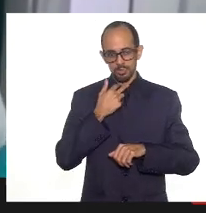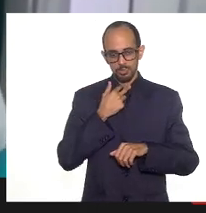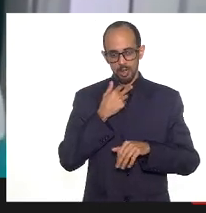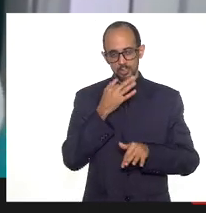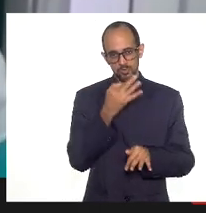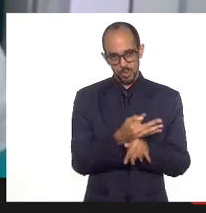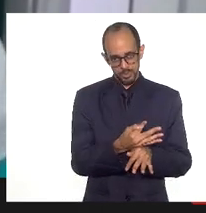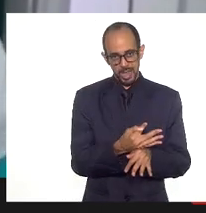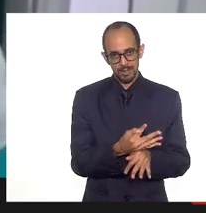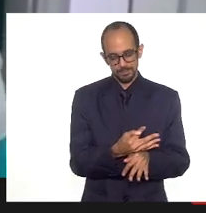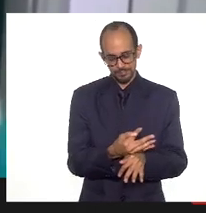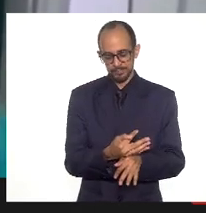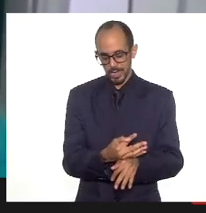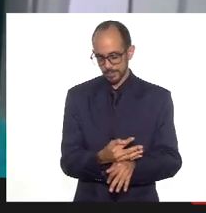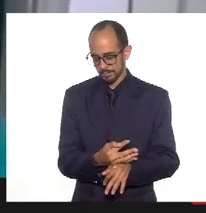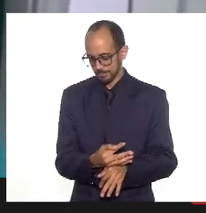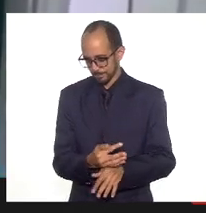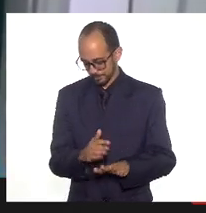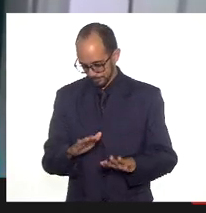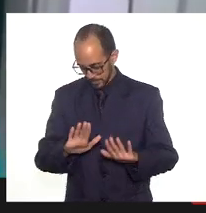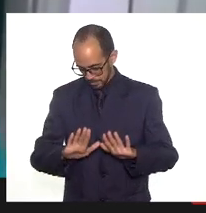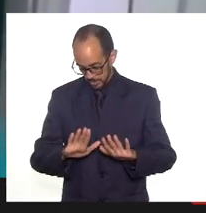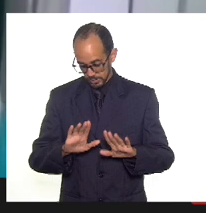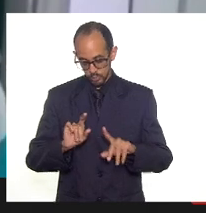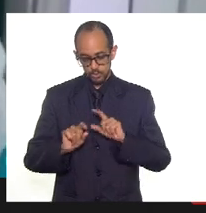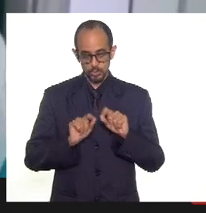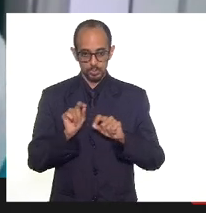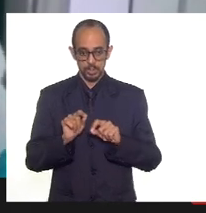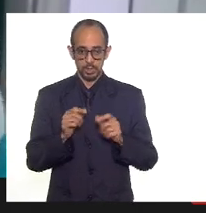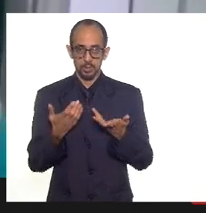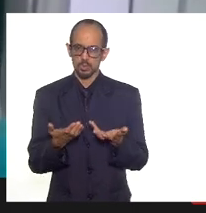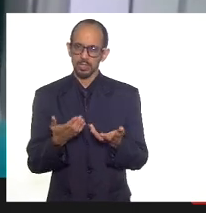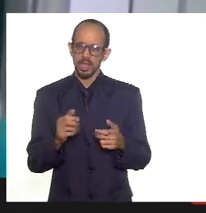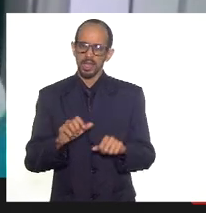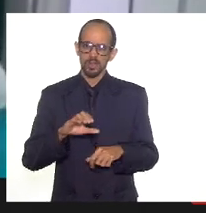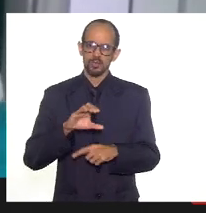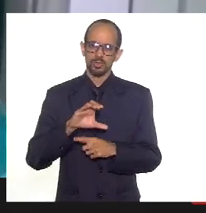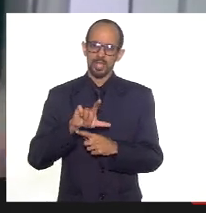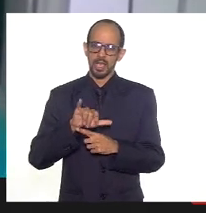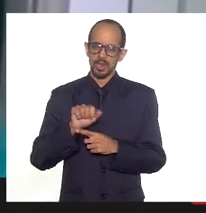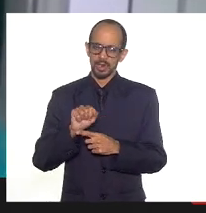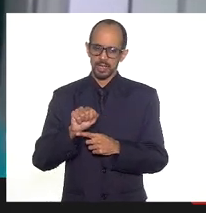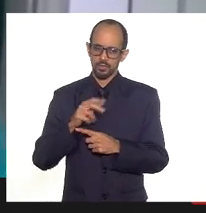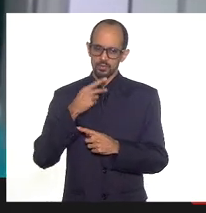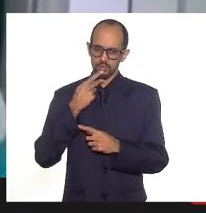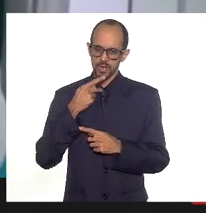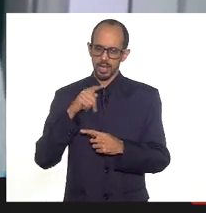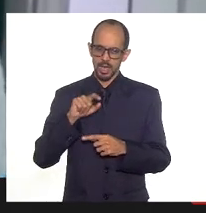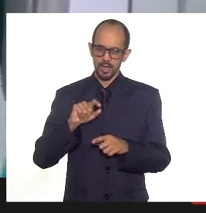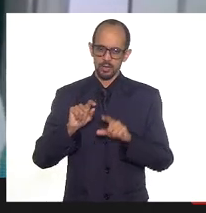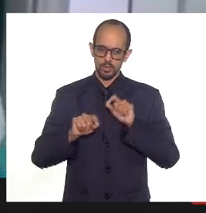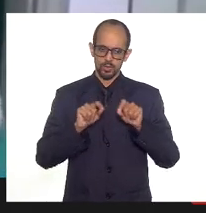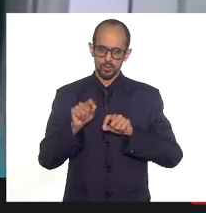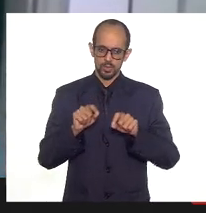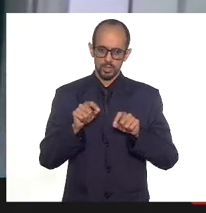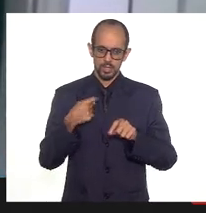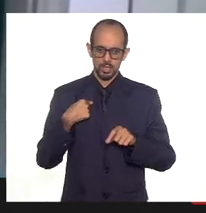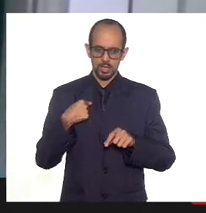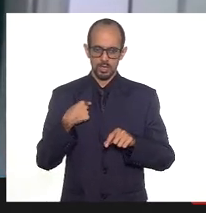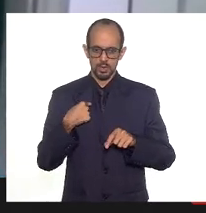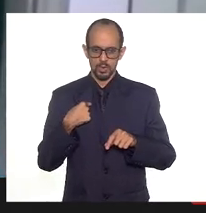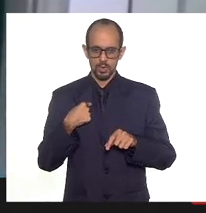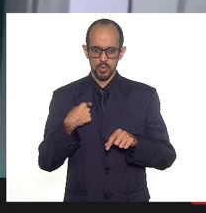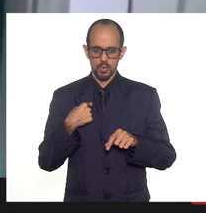daquela audiência. Mas eu queria, deputada Célia, fazer, na verdade, eu ouvindo aí um pouco a